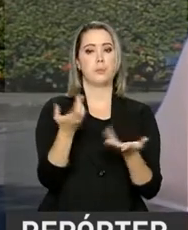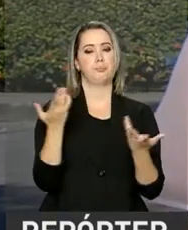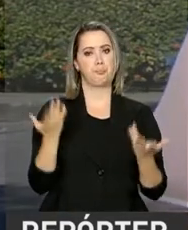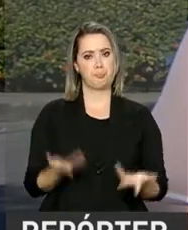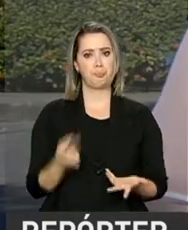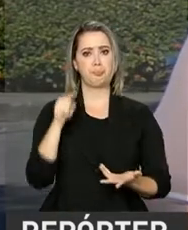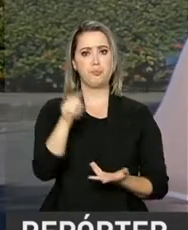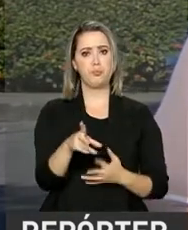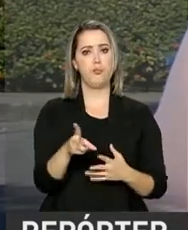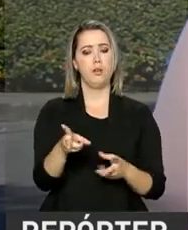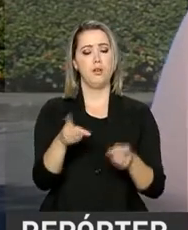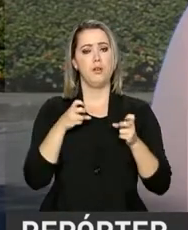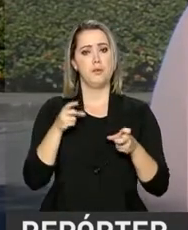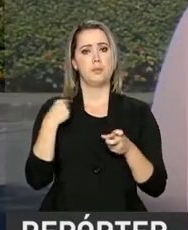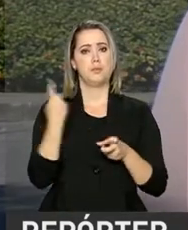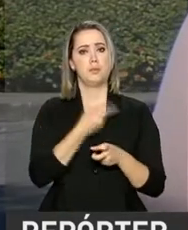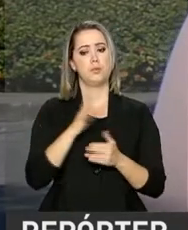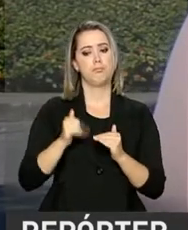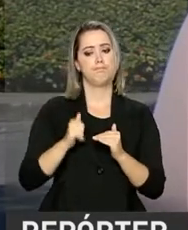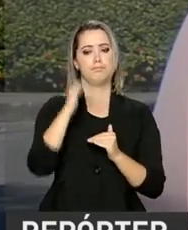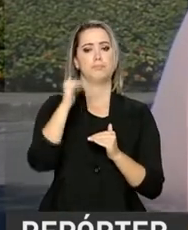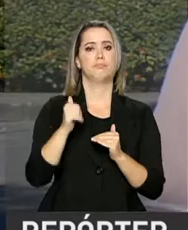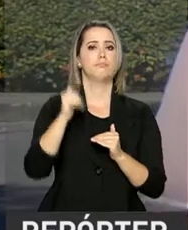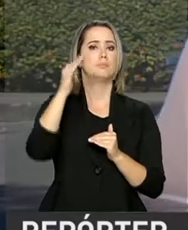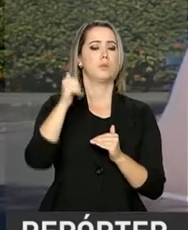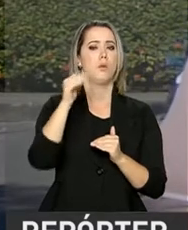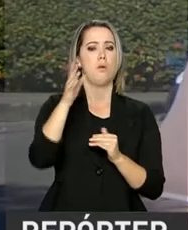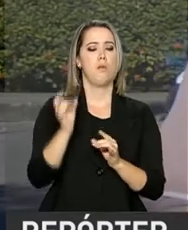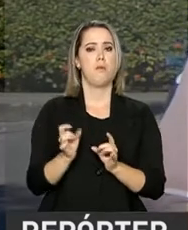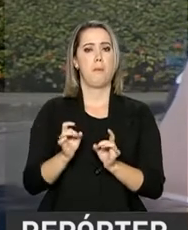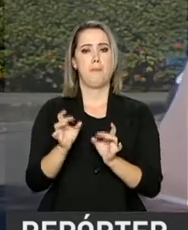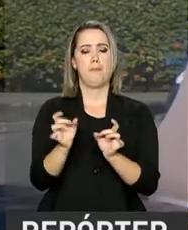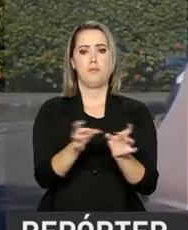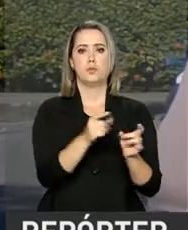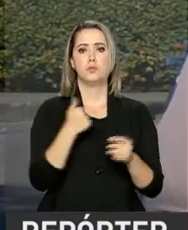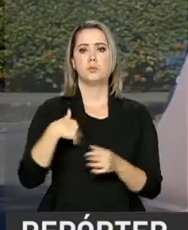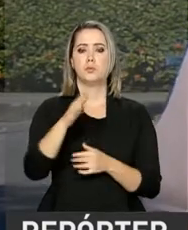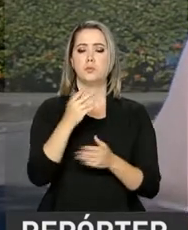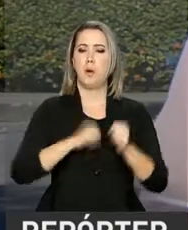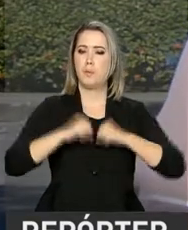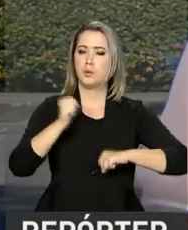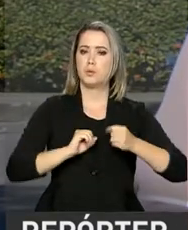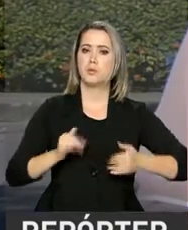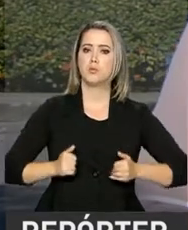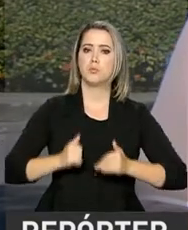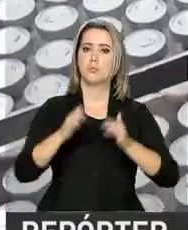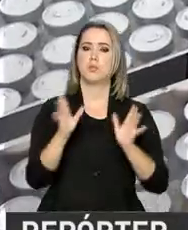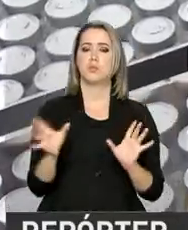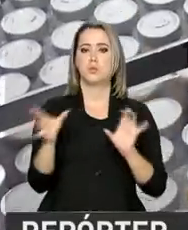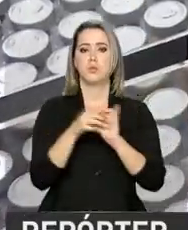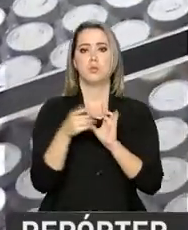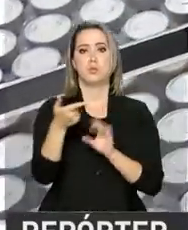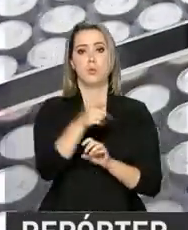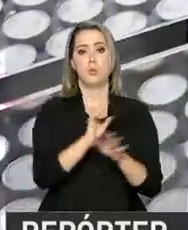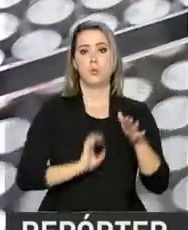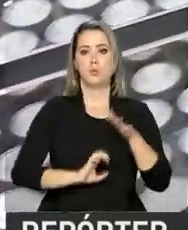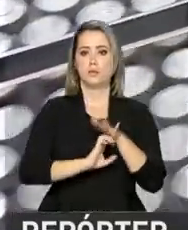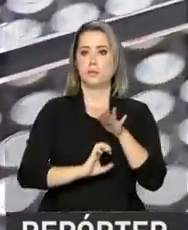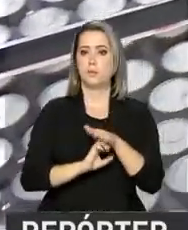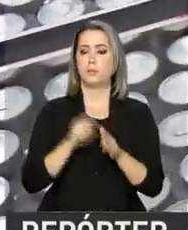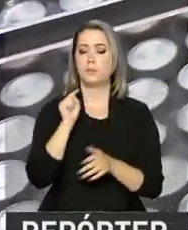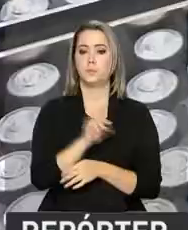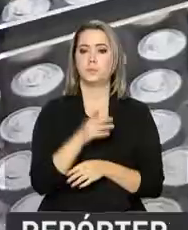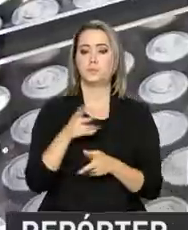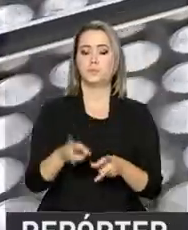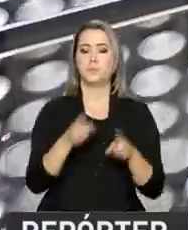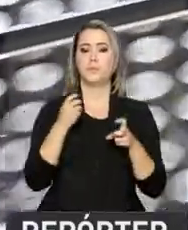expectativa é ampliar ainda mais a capacidade de produção da vacina a partir de novas parcerias a estimativa com a cooperação